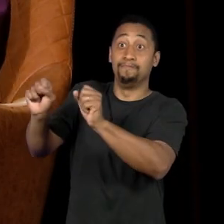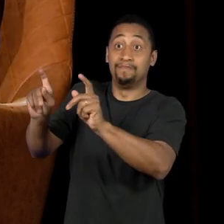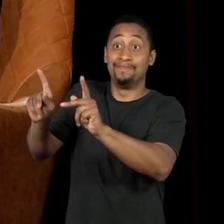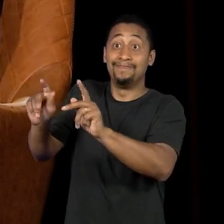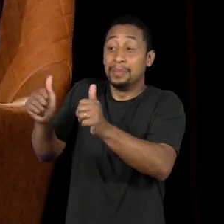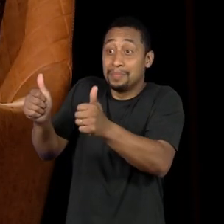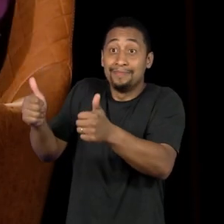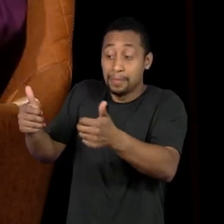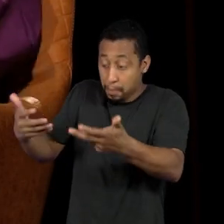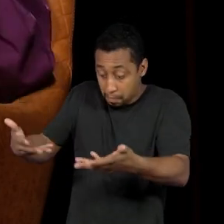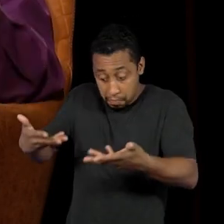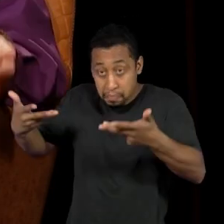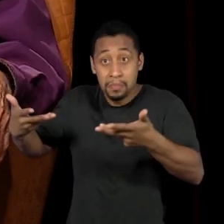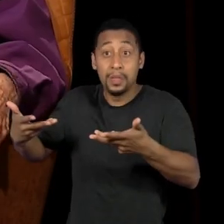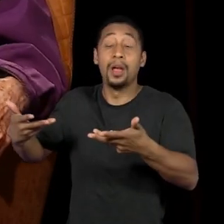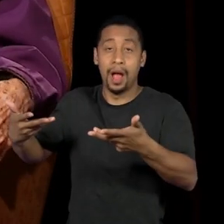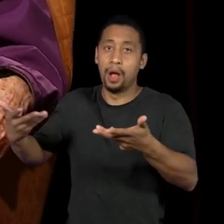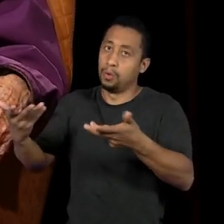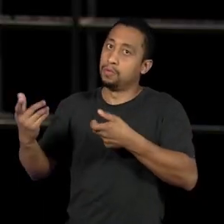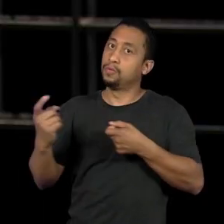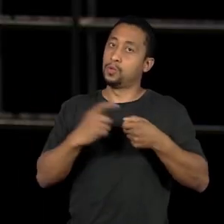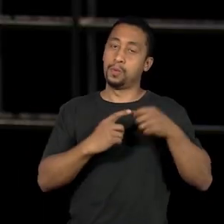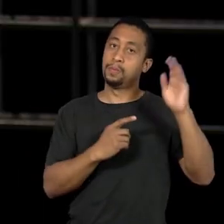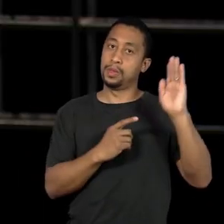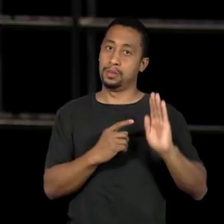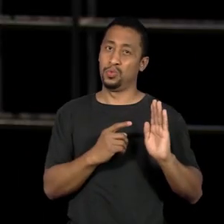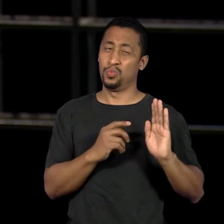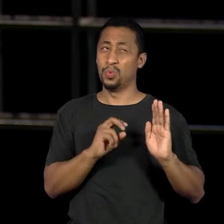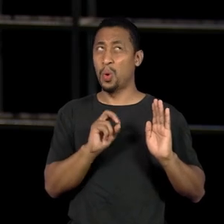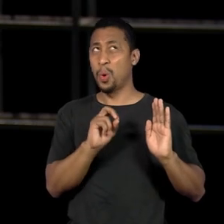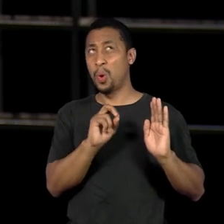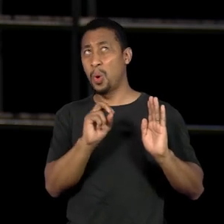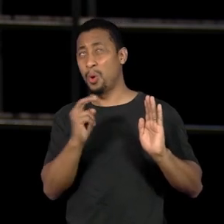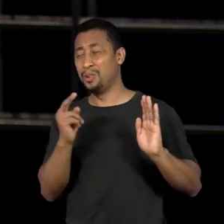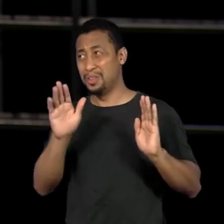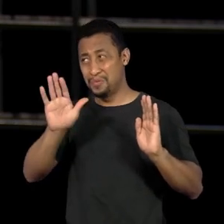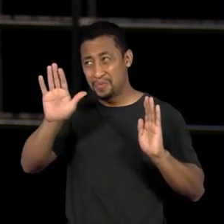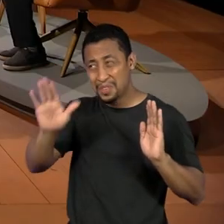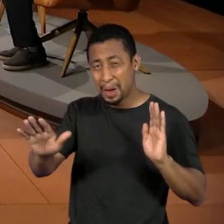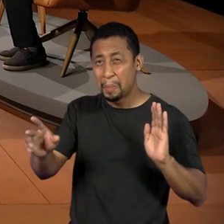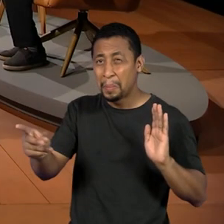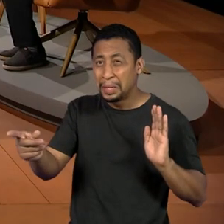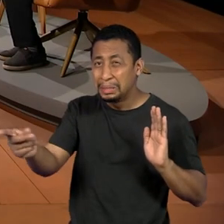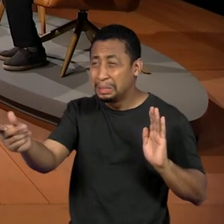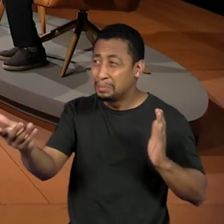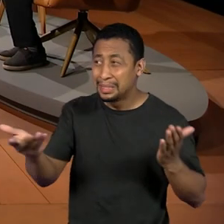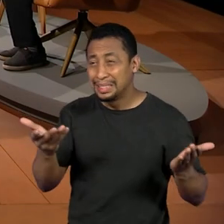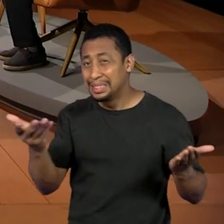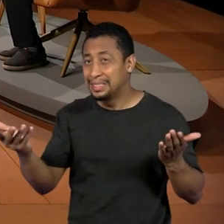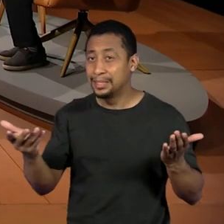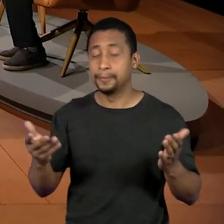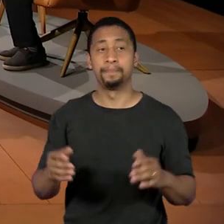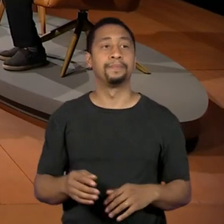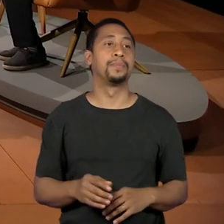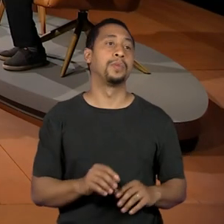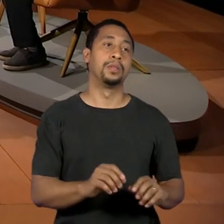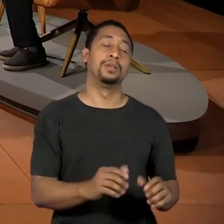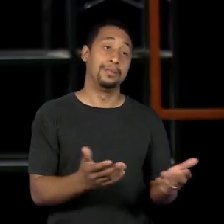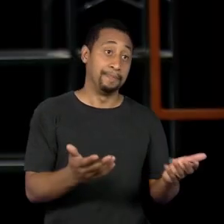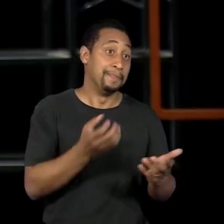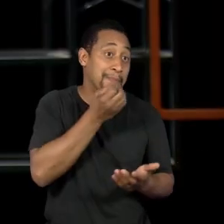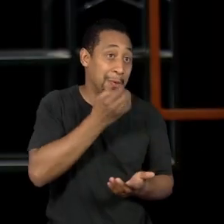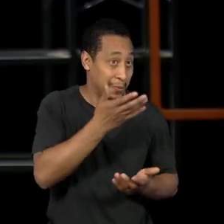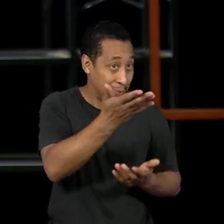alguma coisa, ou então vou ficar aqui para sempre. Bom, aí você volta para o Brasil